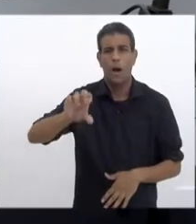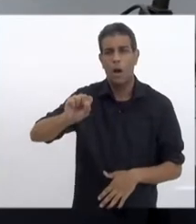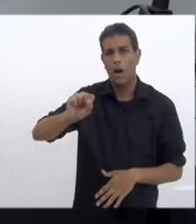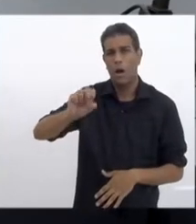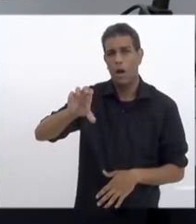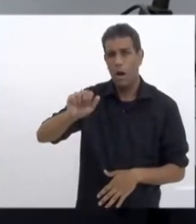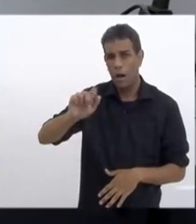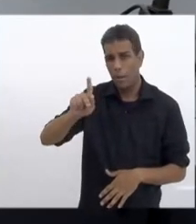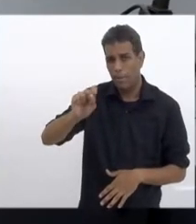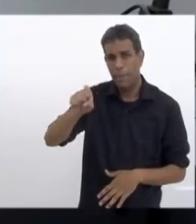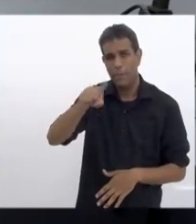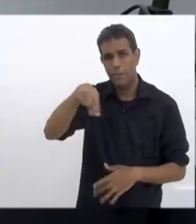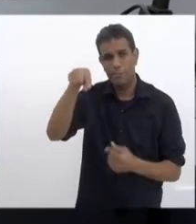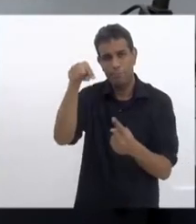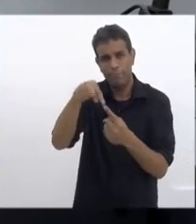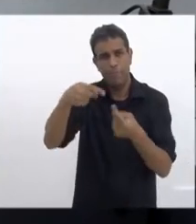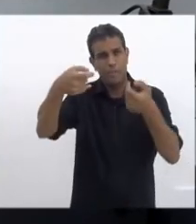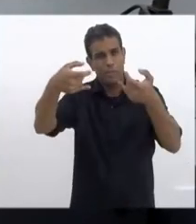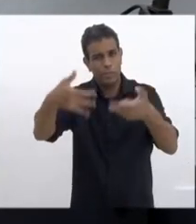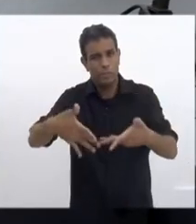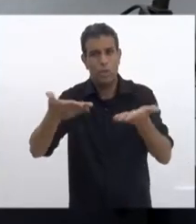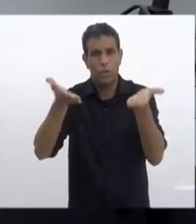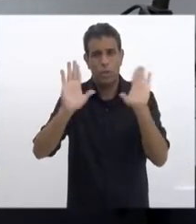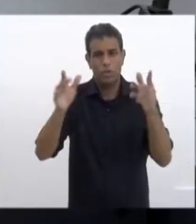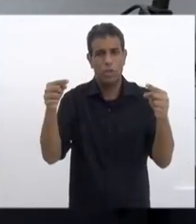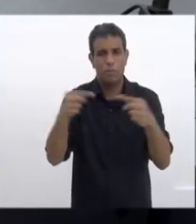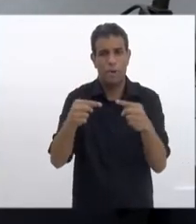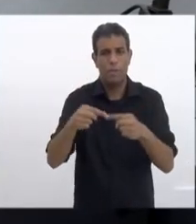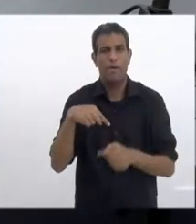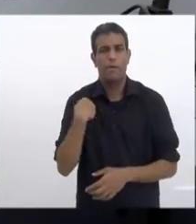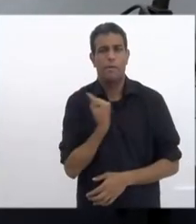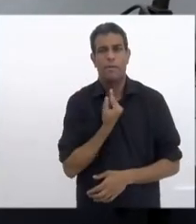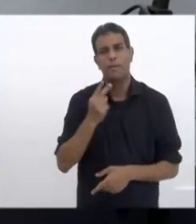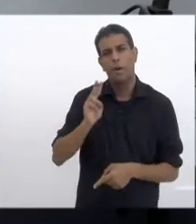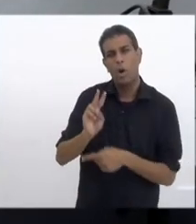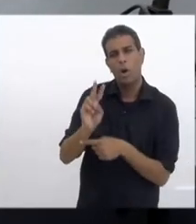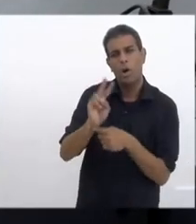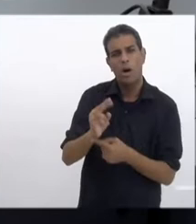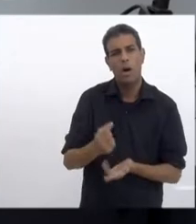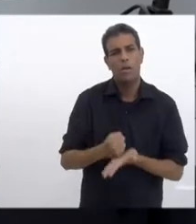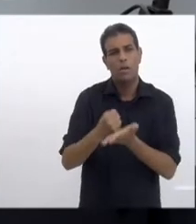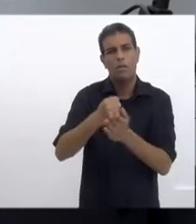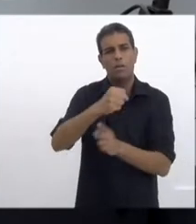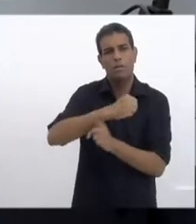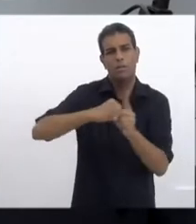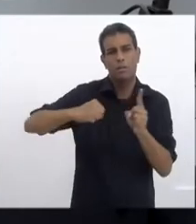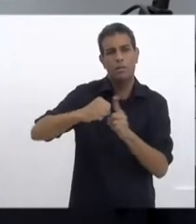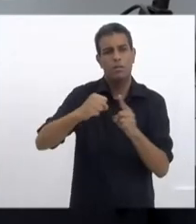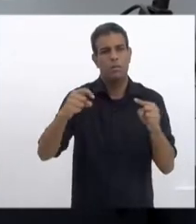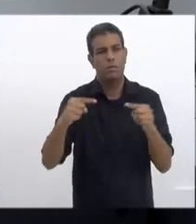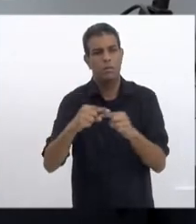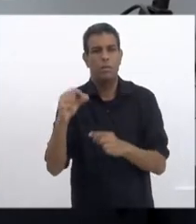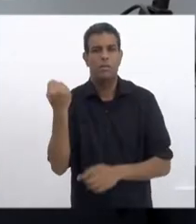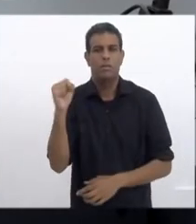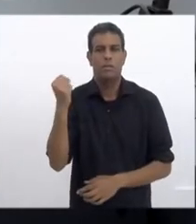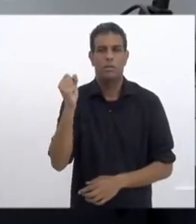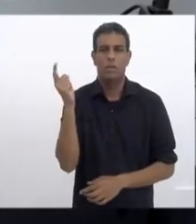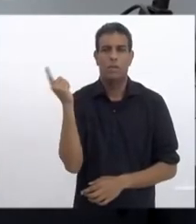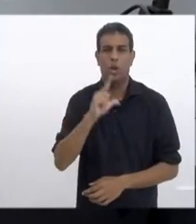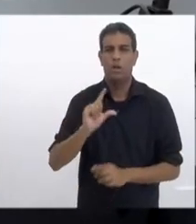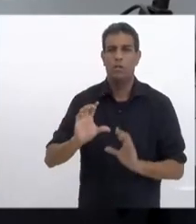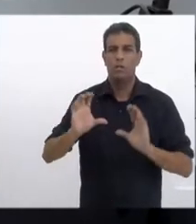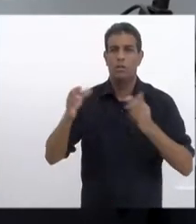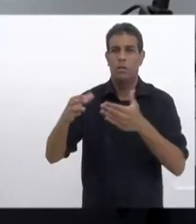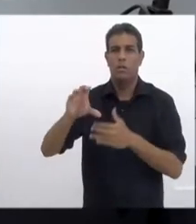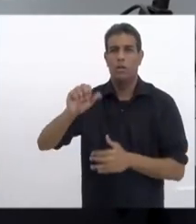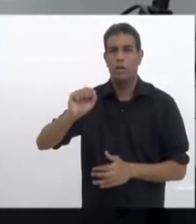sua dificuldade, como falou Daniel Elias, né? A questão de recurso, né? A gente sabe disso. Em Seropédica mesmo, nós estamos na luta para colocar o CAPS